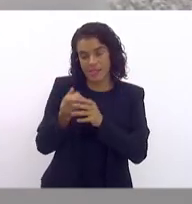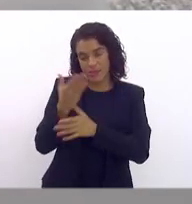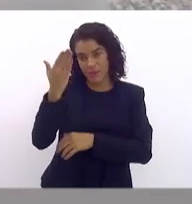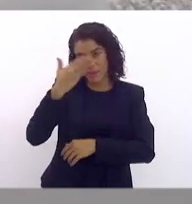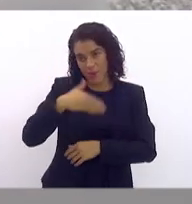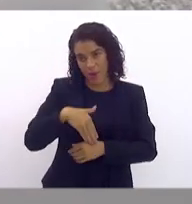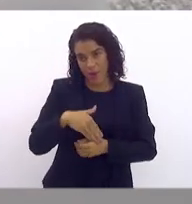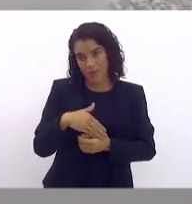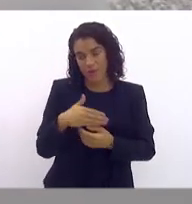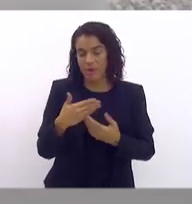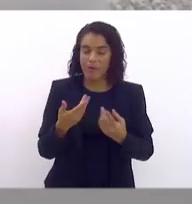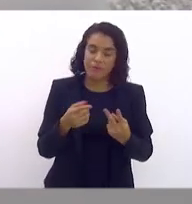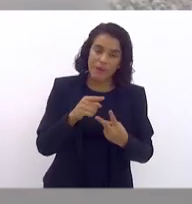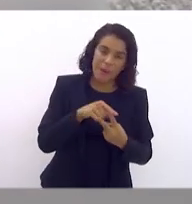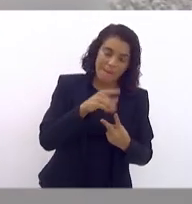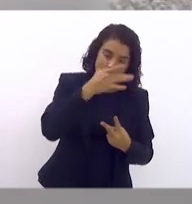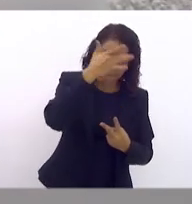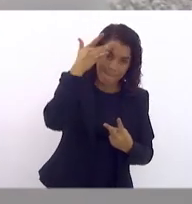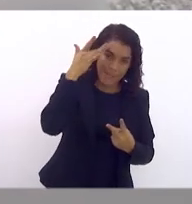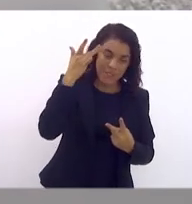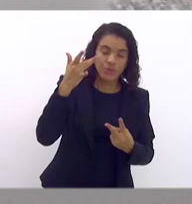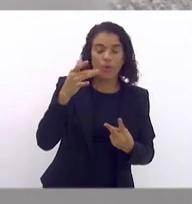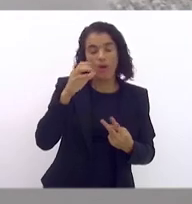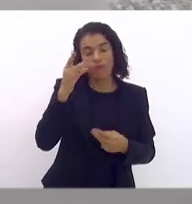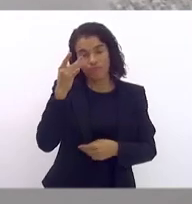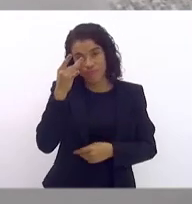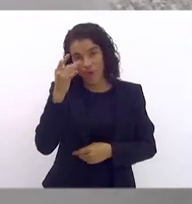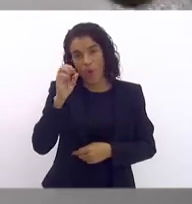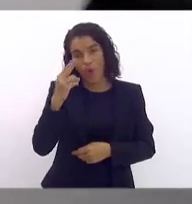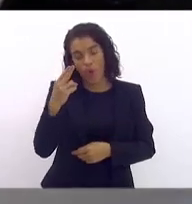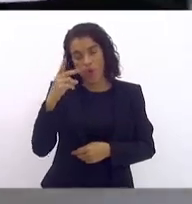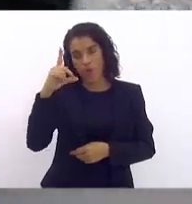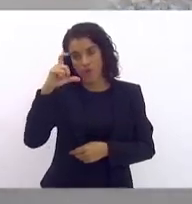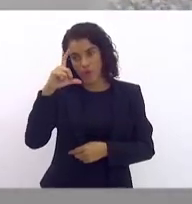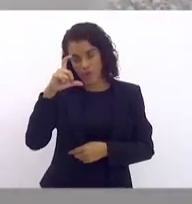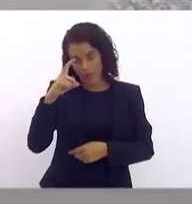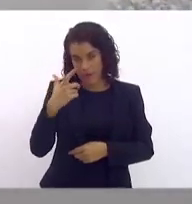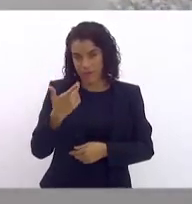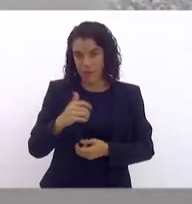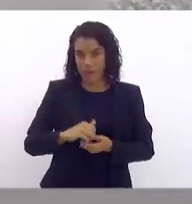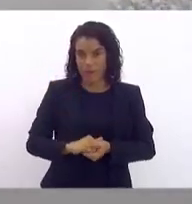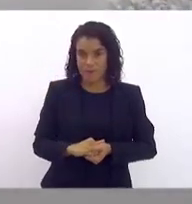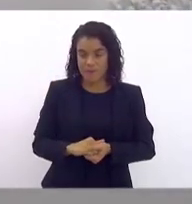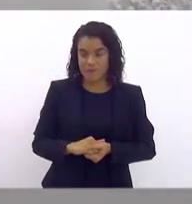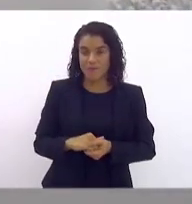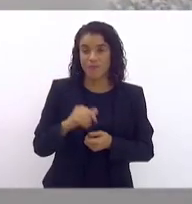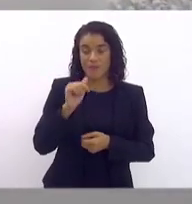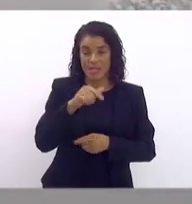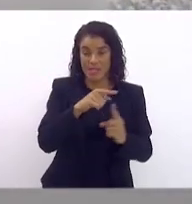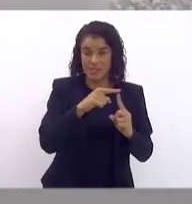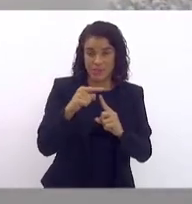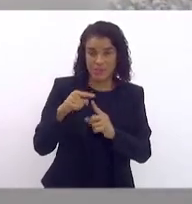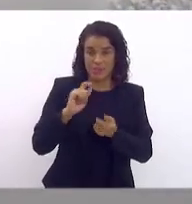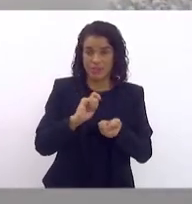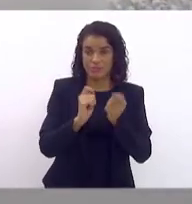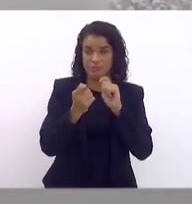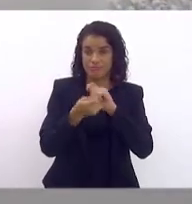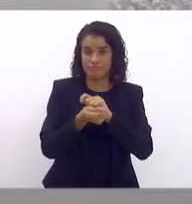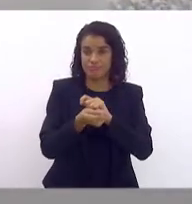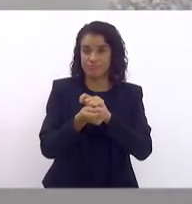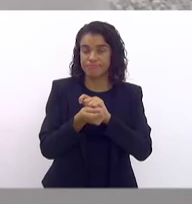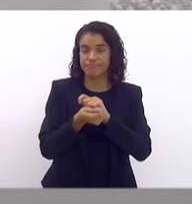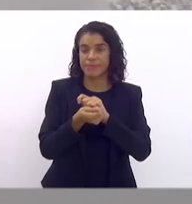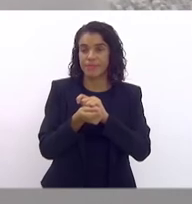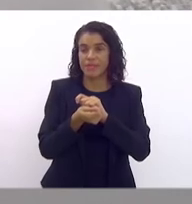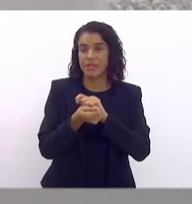reconhecimento seja ele pessoal fotográfico né E essas adaptações partem em várias frentes seja